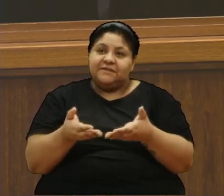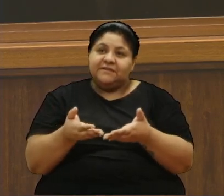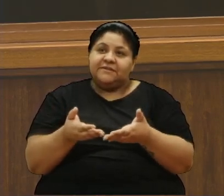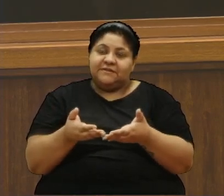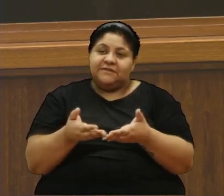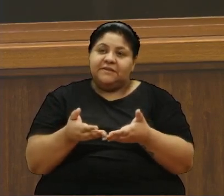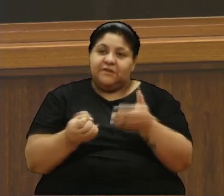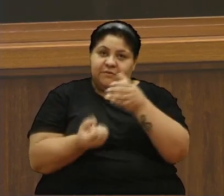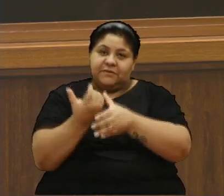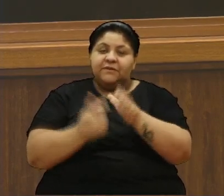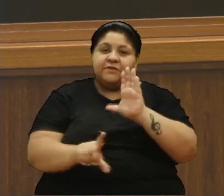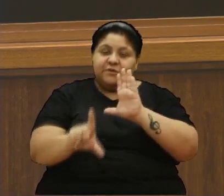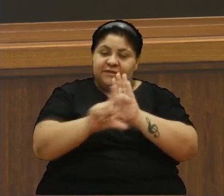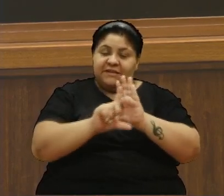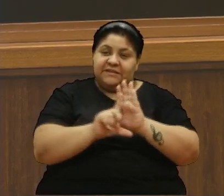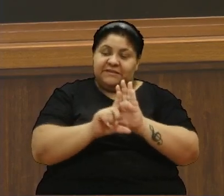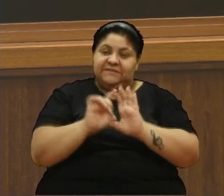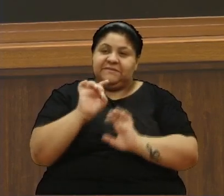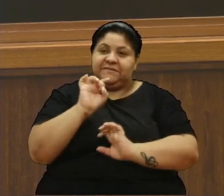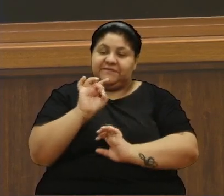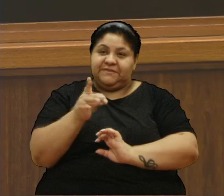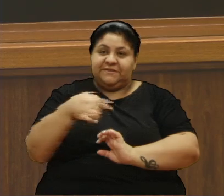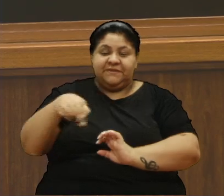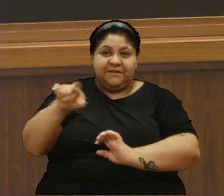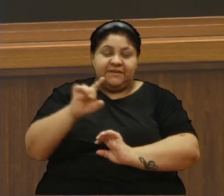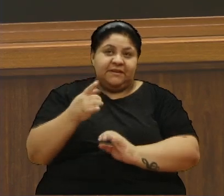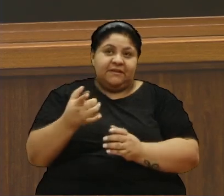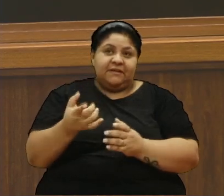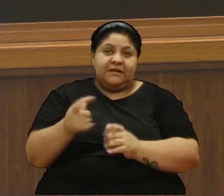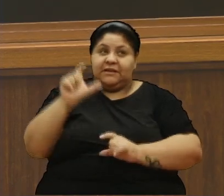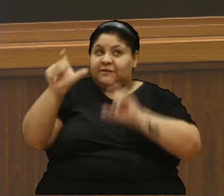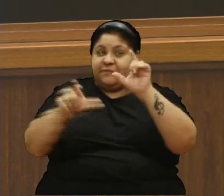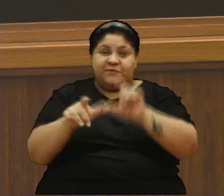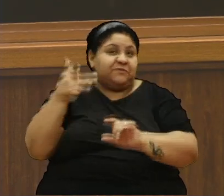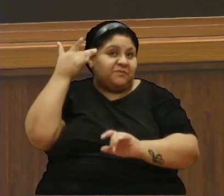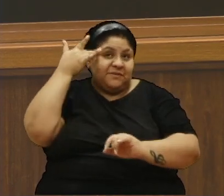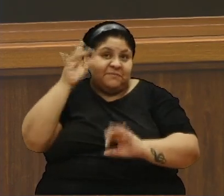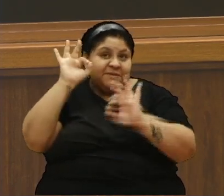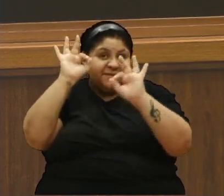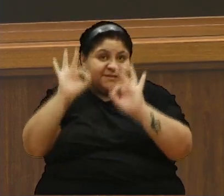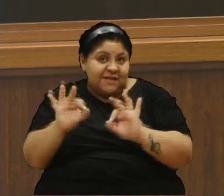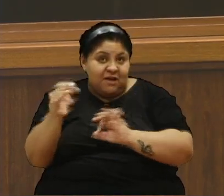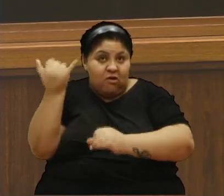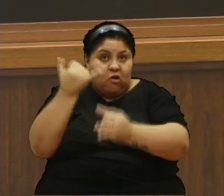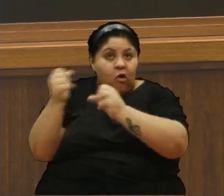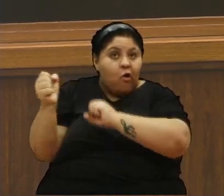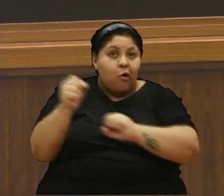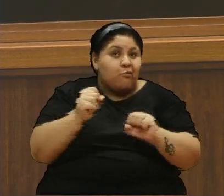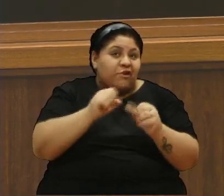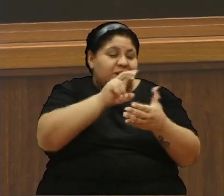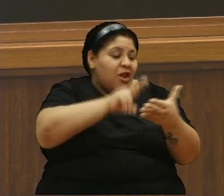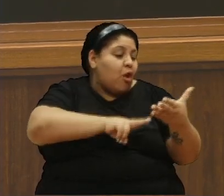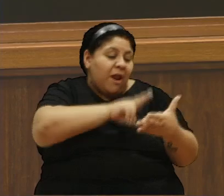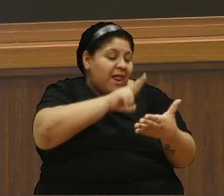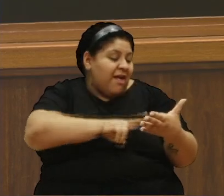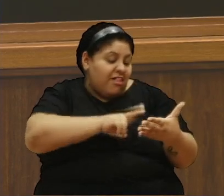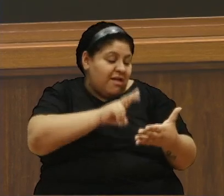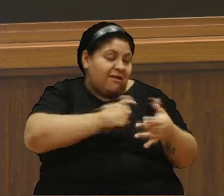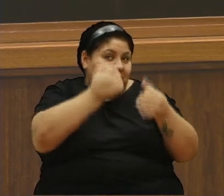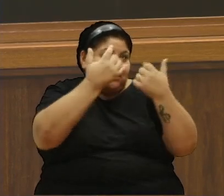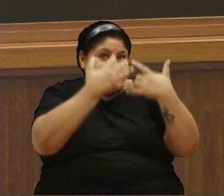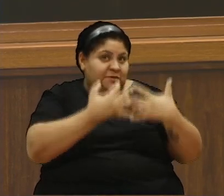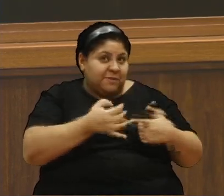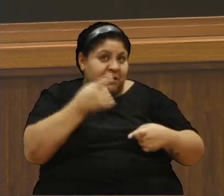essa lei. Só que daí, uns menos desavisados, né, podem não ler a exposição